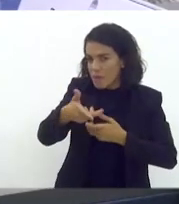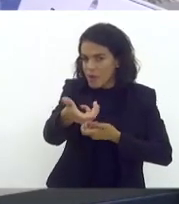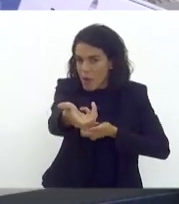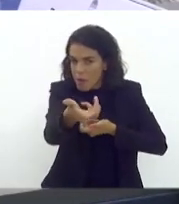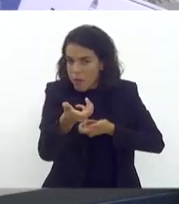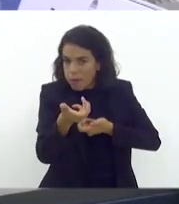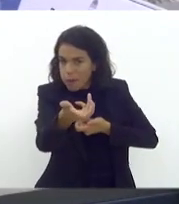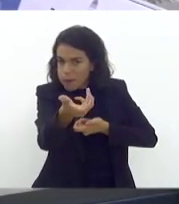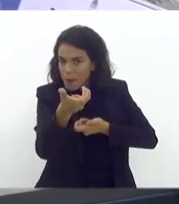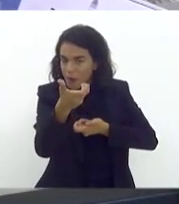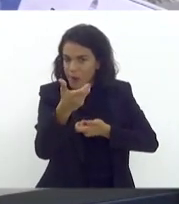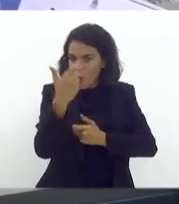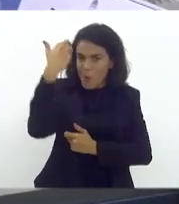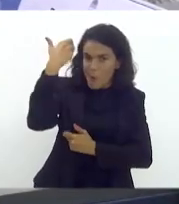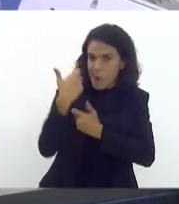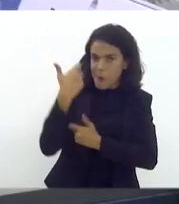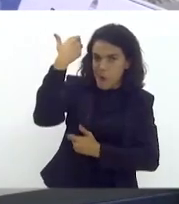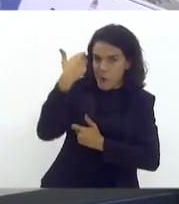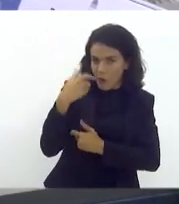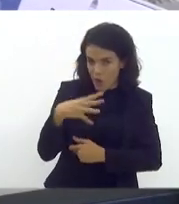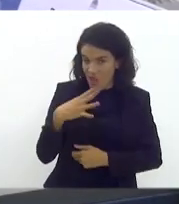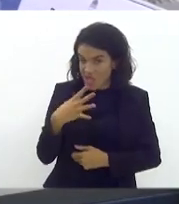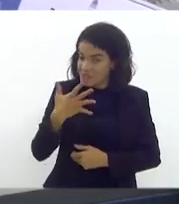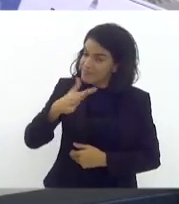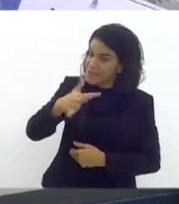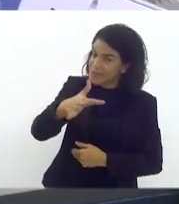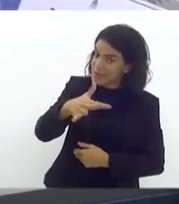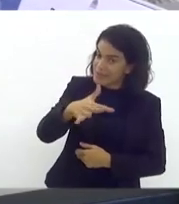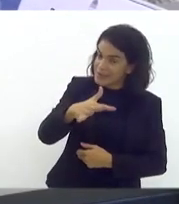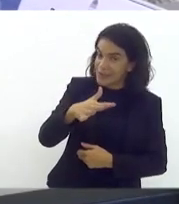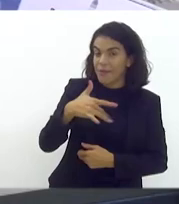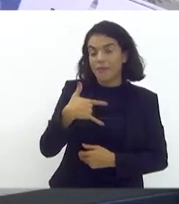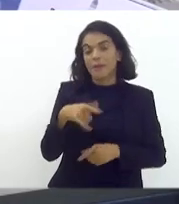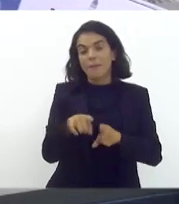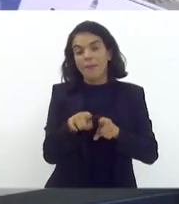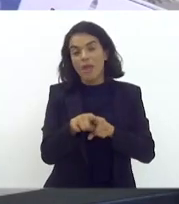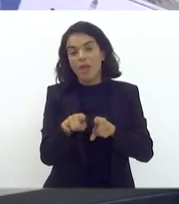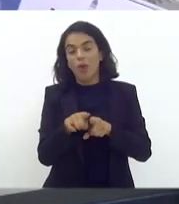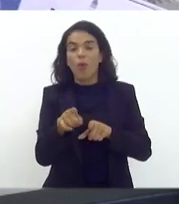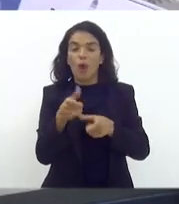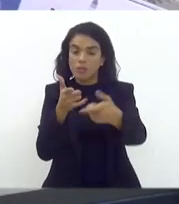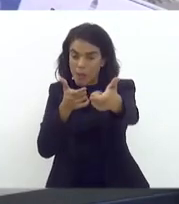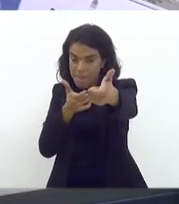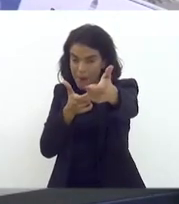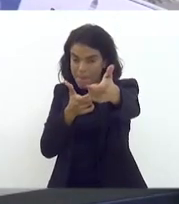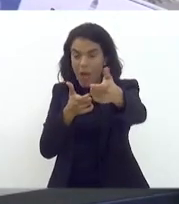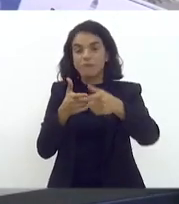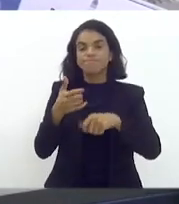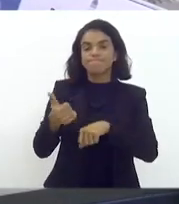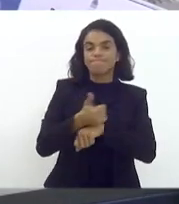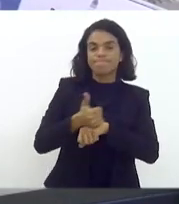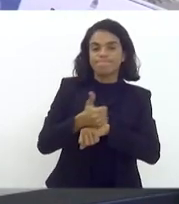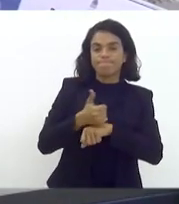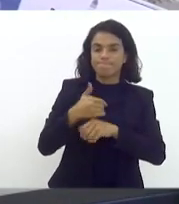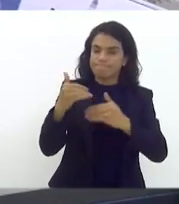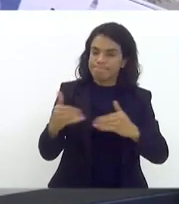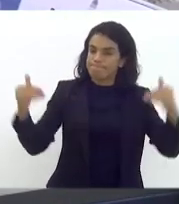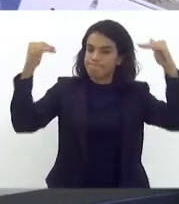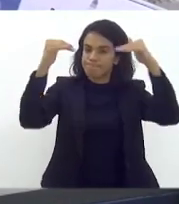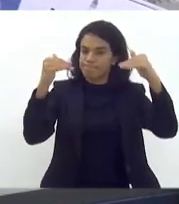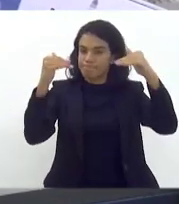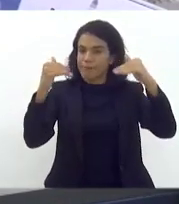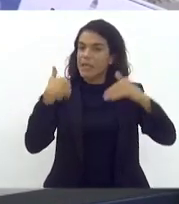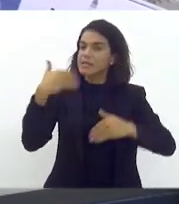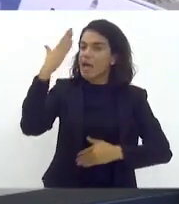arma é razoável que ele conheça isso é razoável que um atirador de elite conheça os fatores que interferem